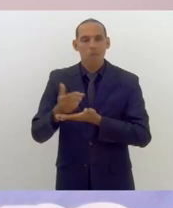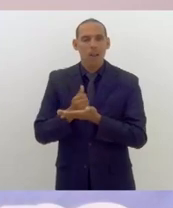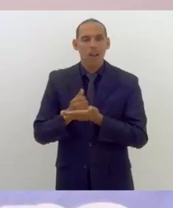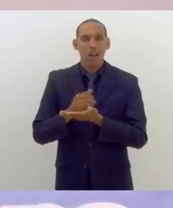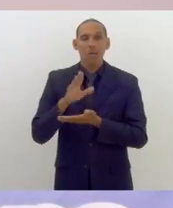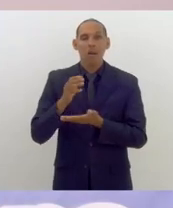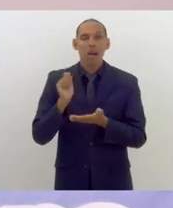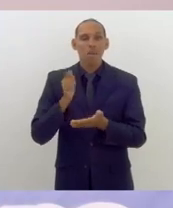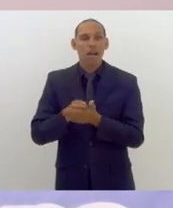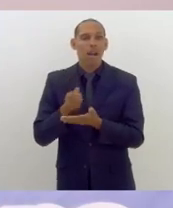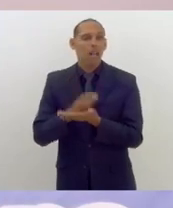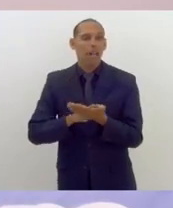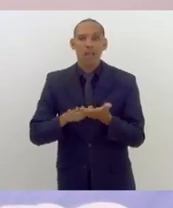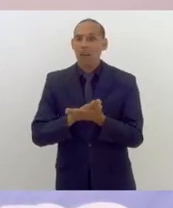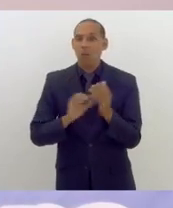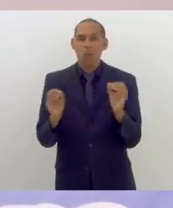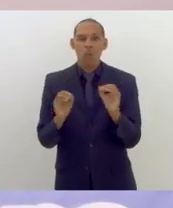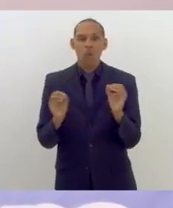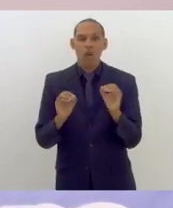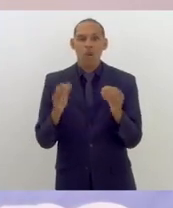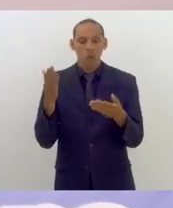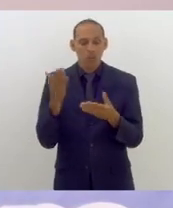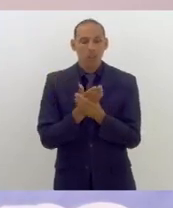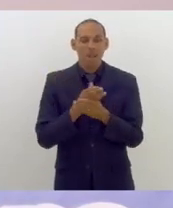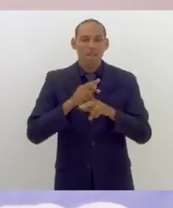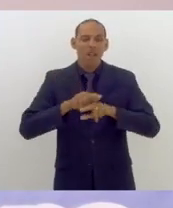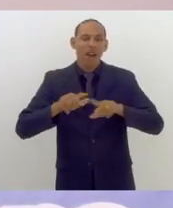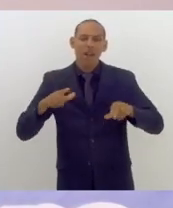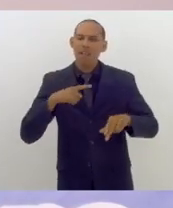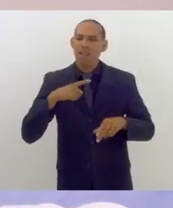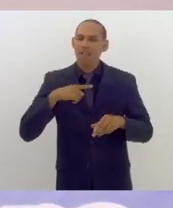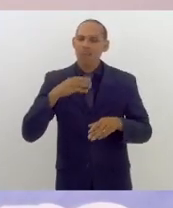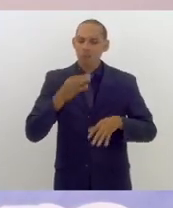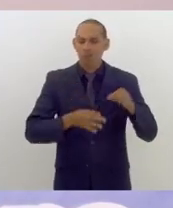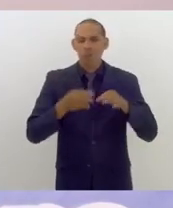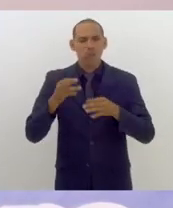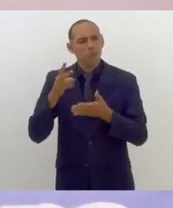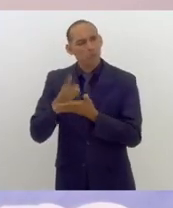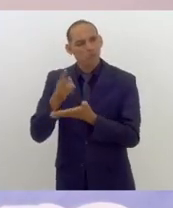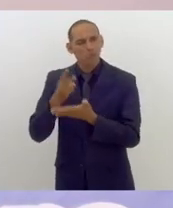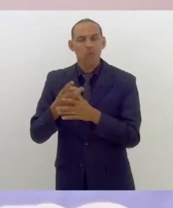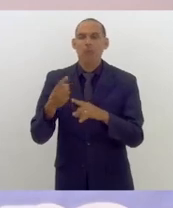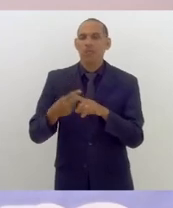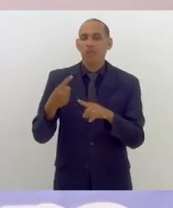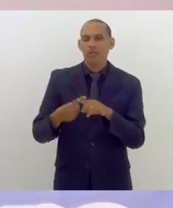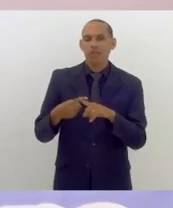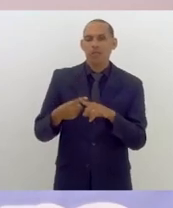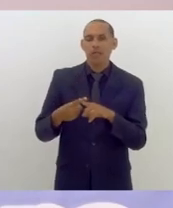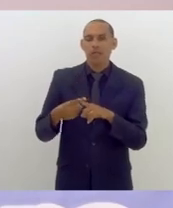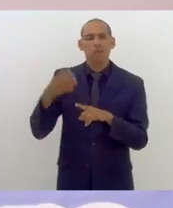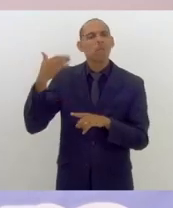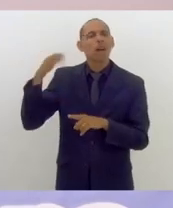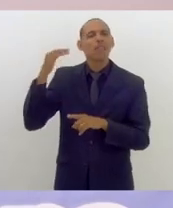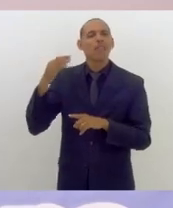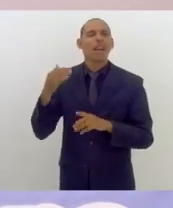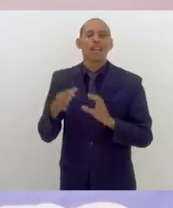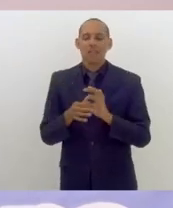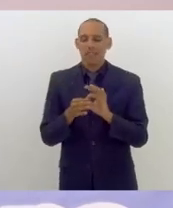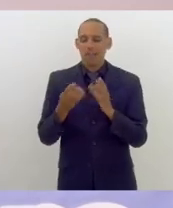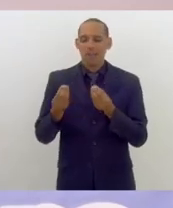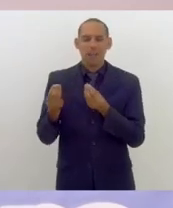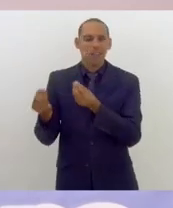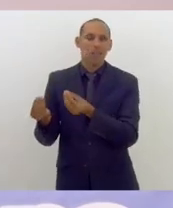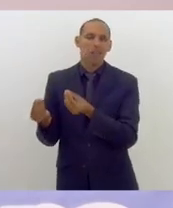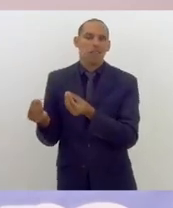cedida existe vários processos que estão na na justiça ainda em decorrência daquela daquela daquele licenciamento